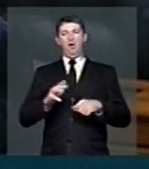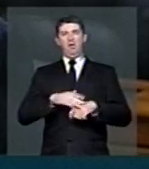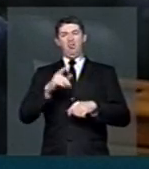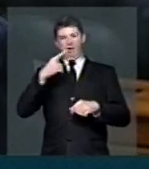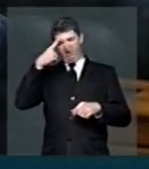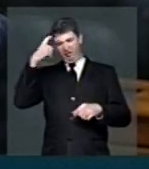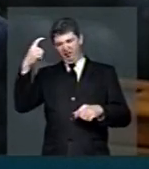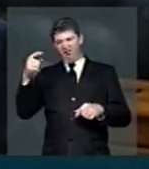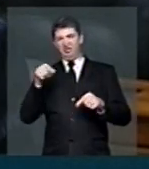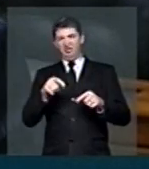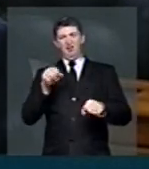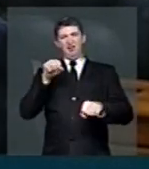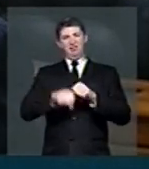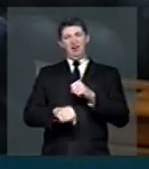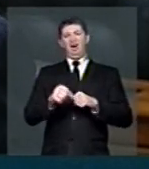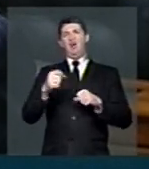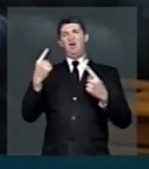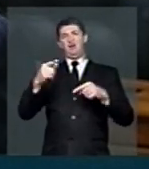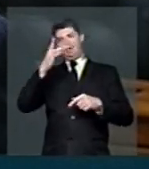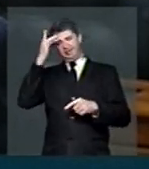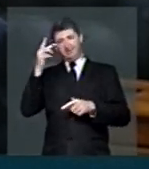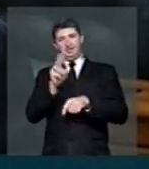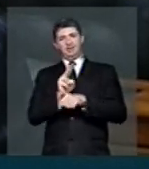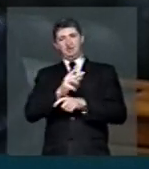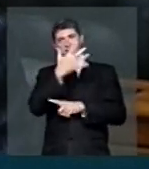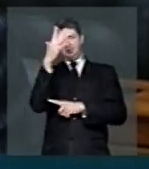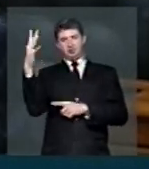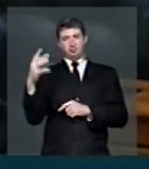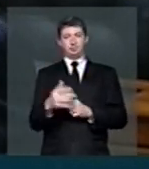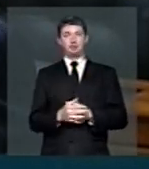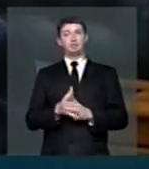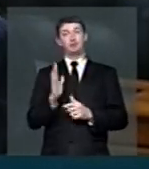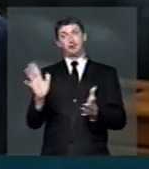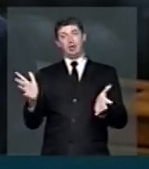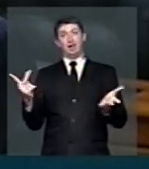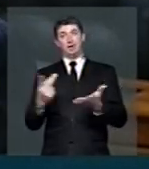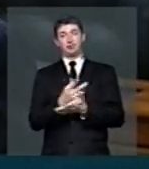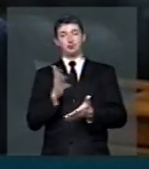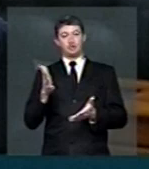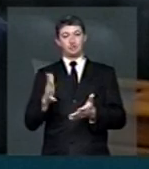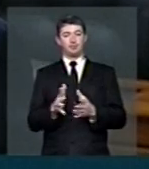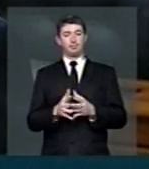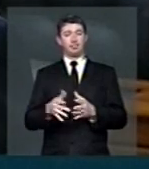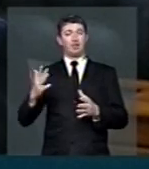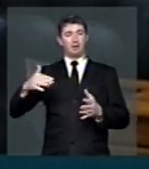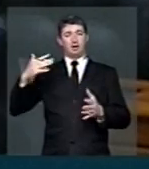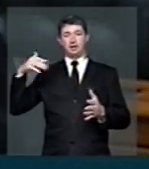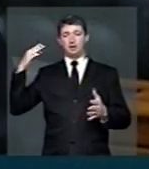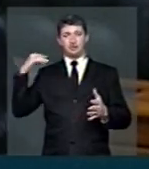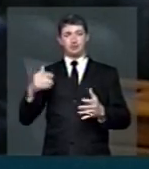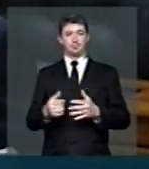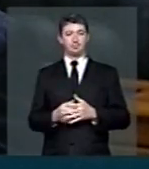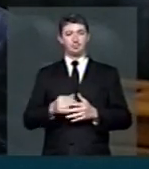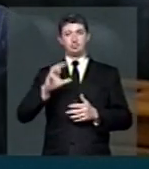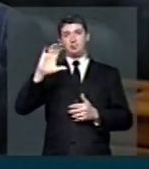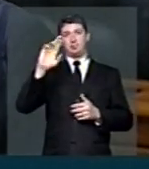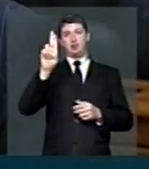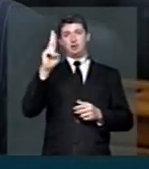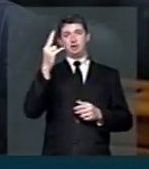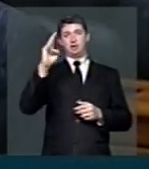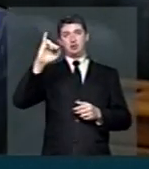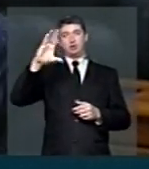desses crimes de cunho socioambiental, já como se já não bastasse, desde de Chico